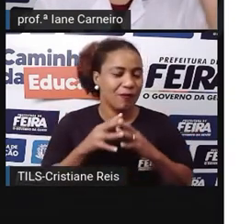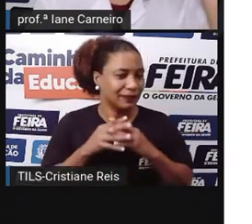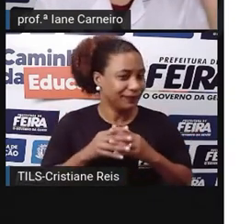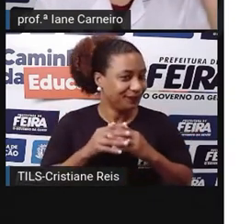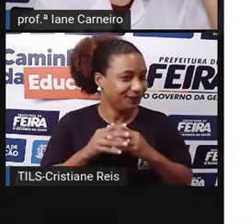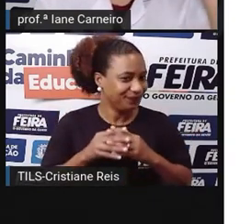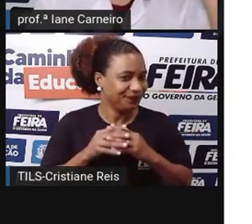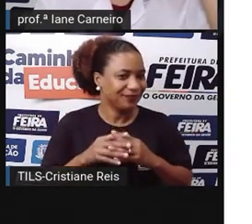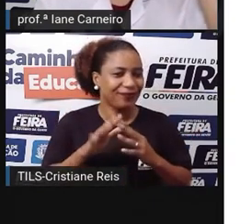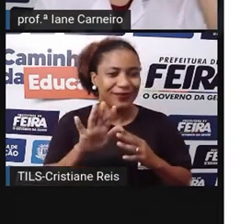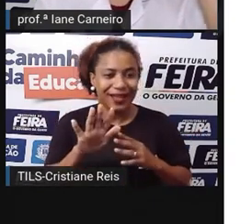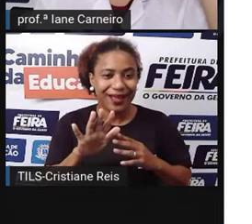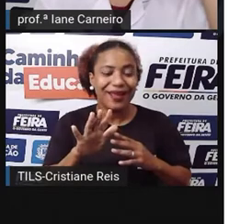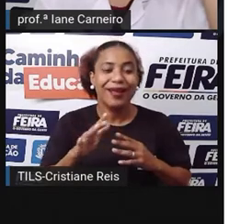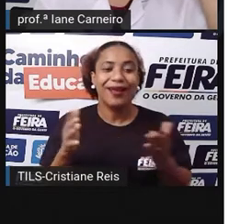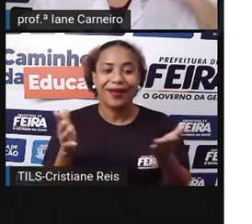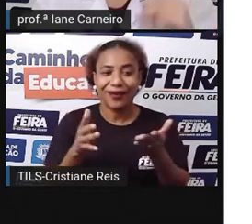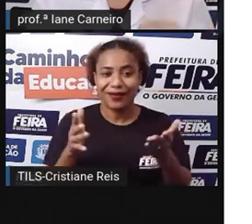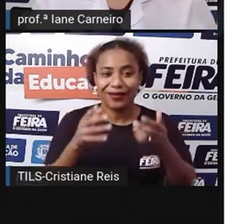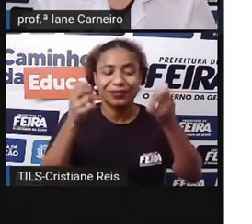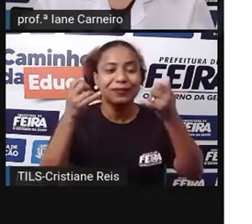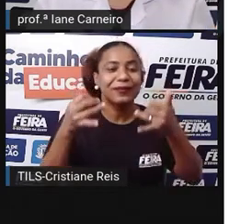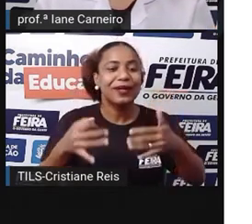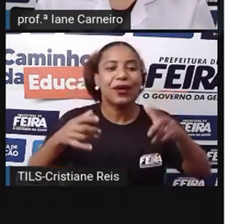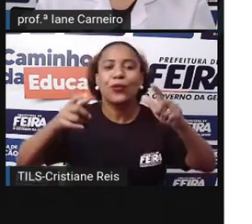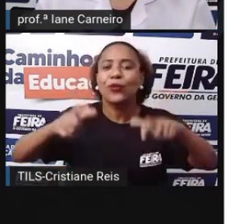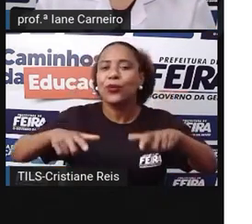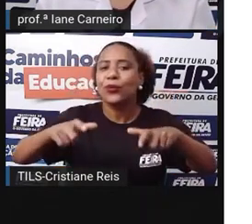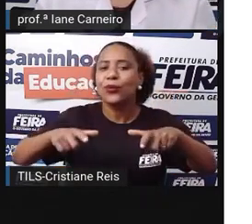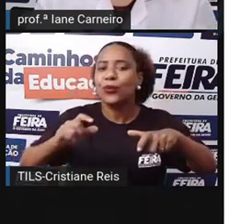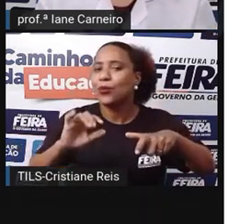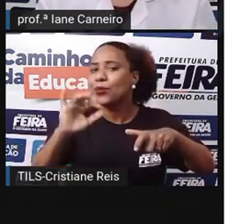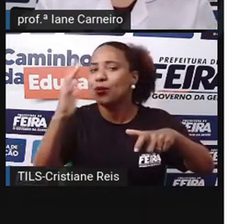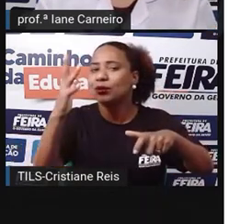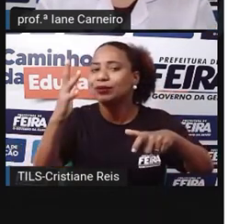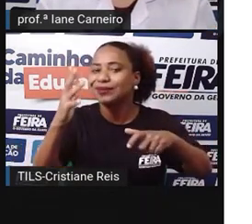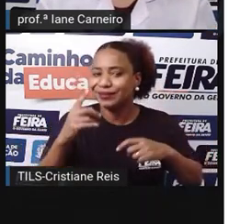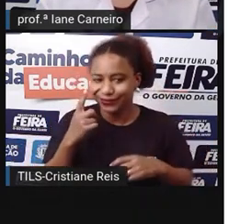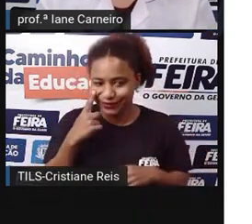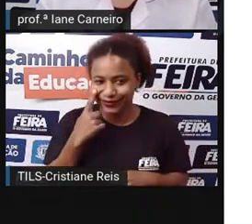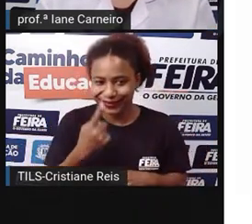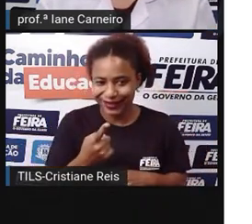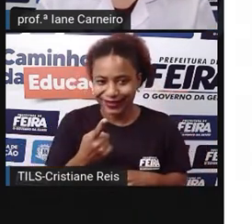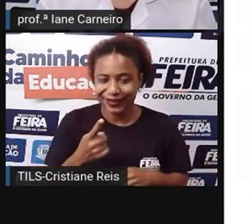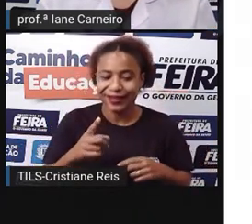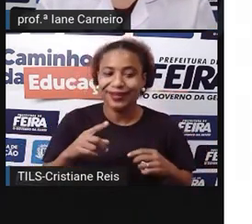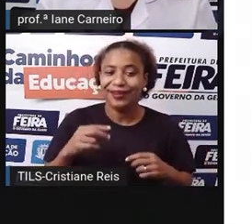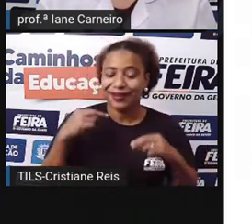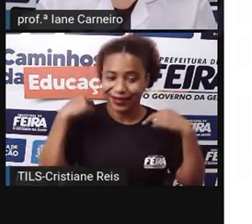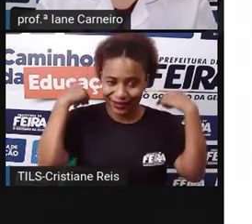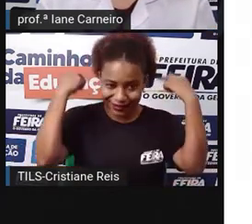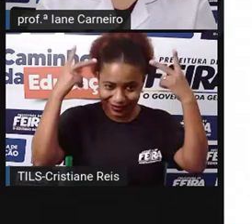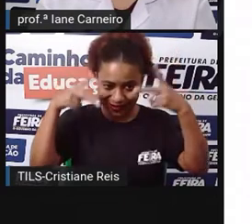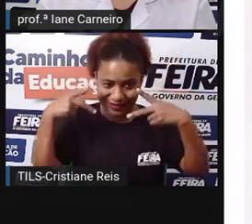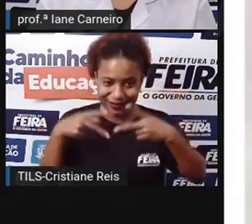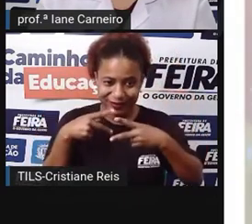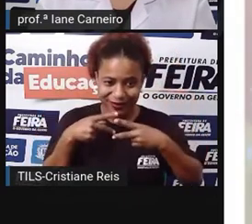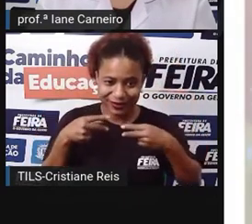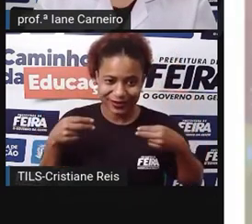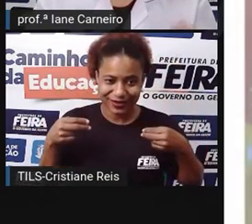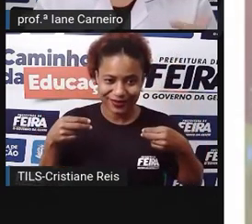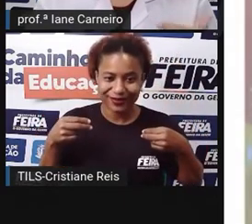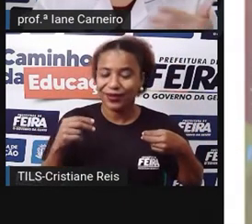gente vai conversar sobre o local onde acontece essa história, tá bom? A história da Chapeuzinho, olha só. Vou mostrar a